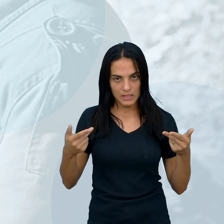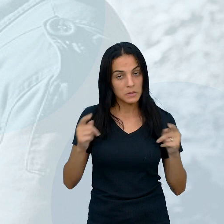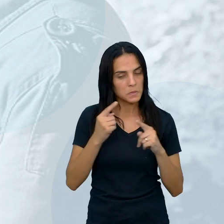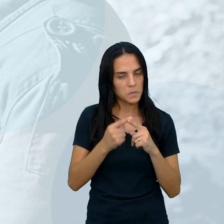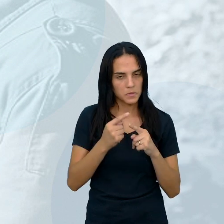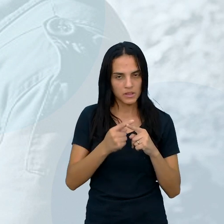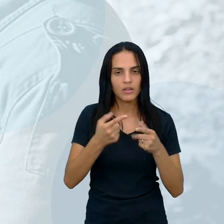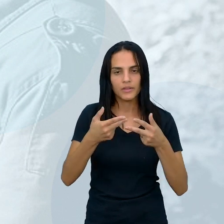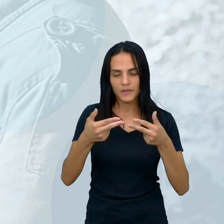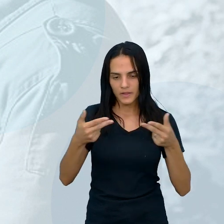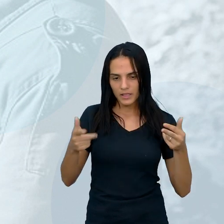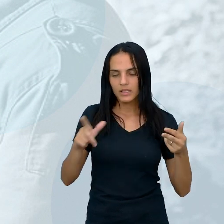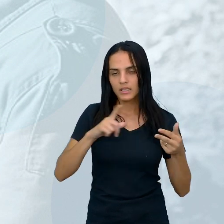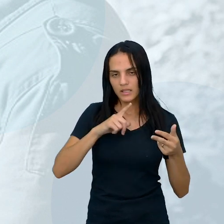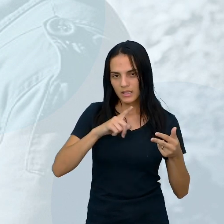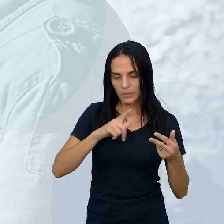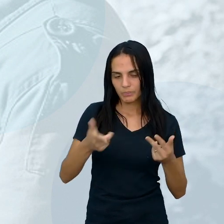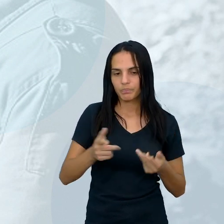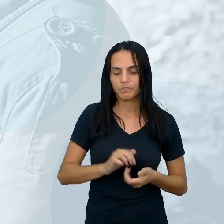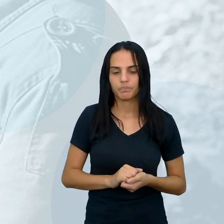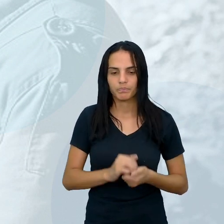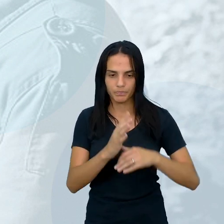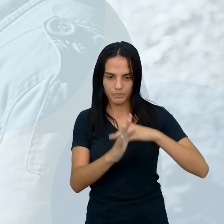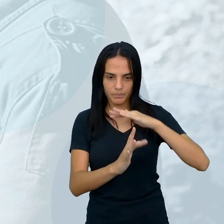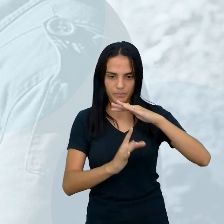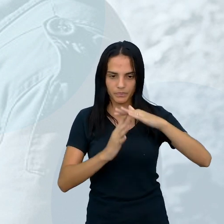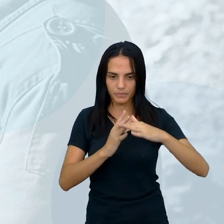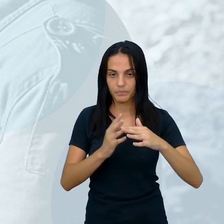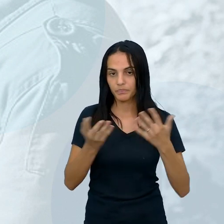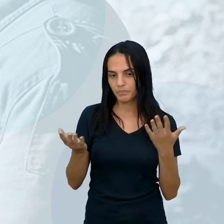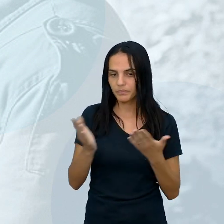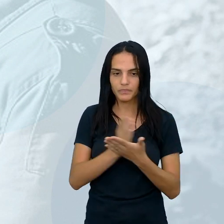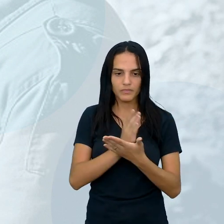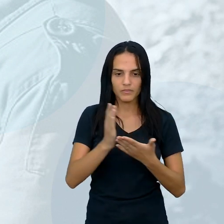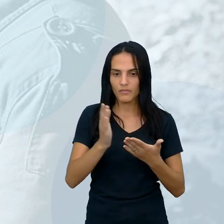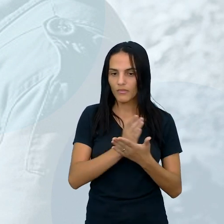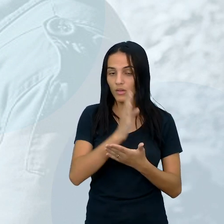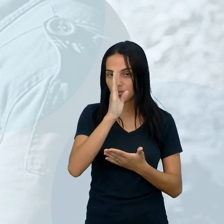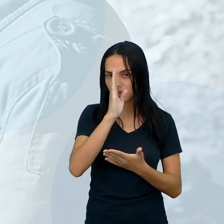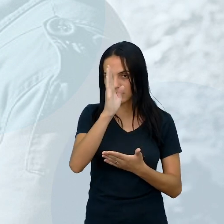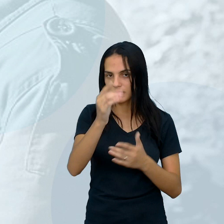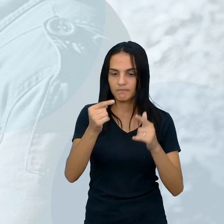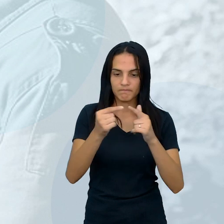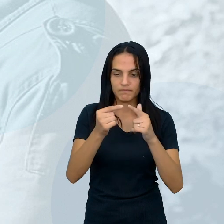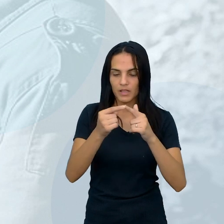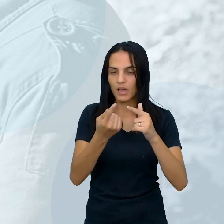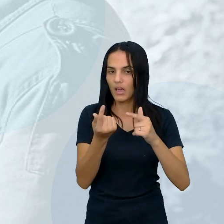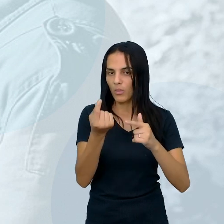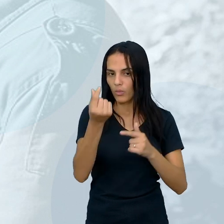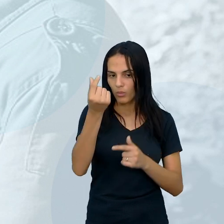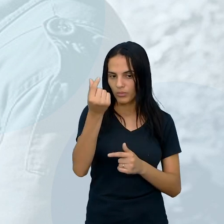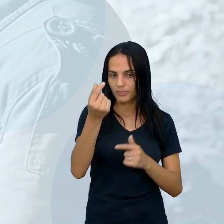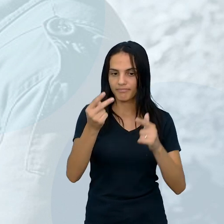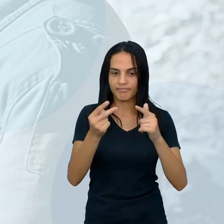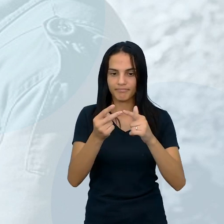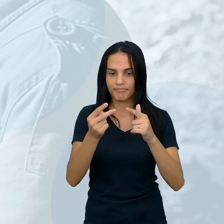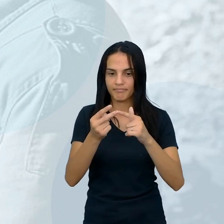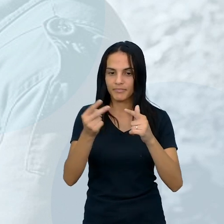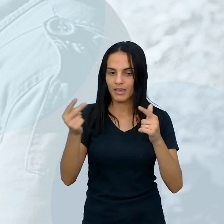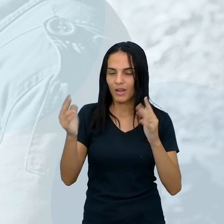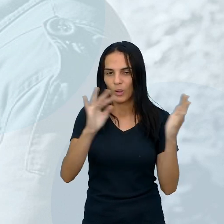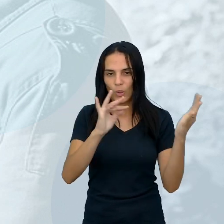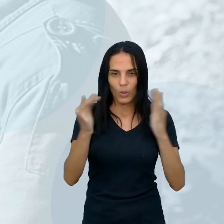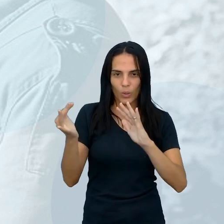fatores responsáveis pela migração de um povo. Alguns dos principais são econômicos, climáticos